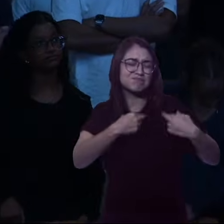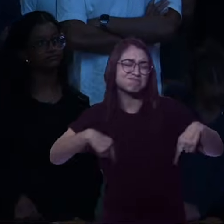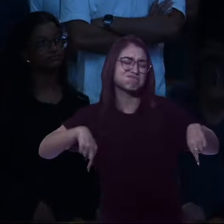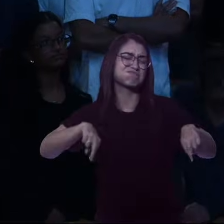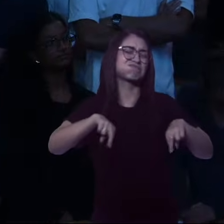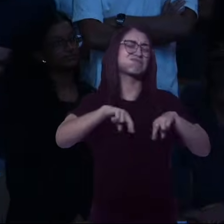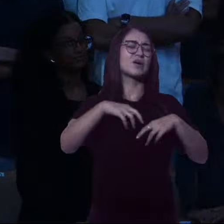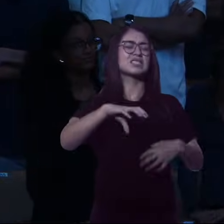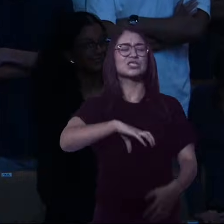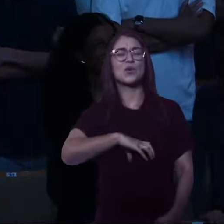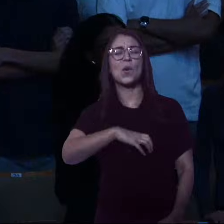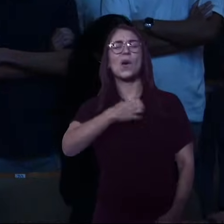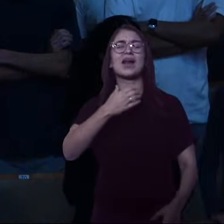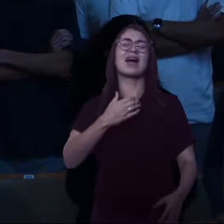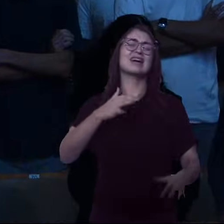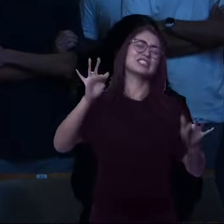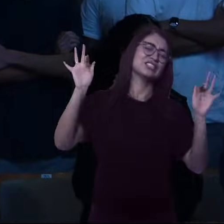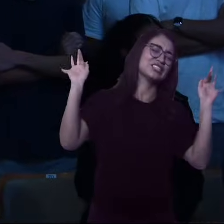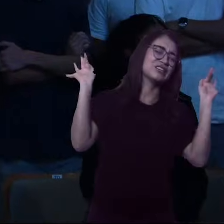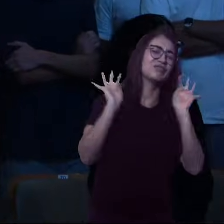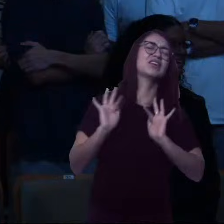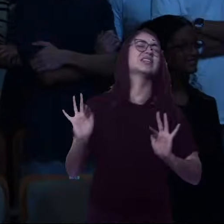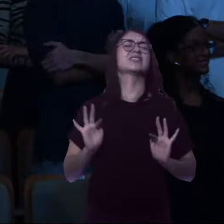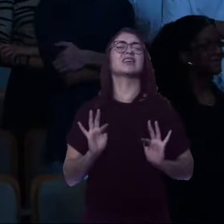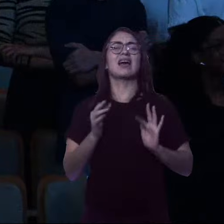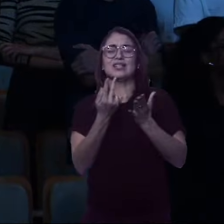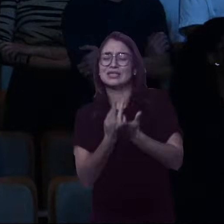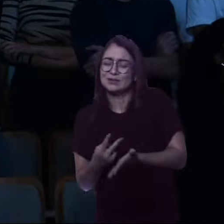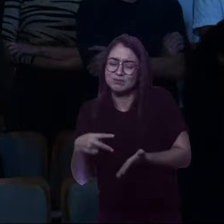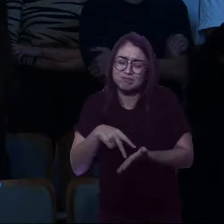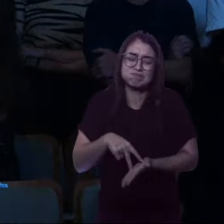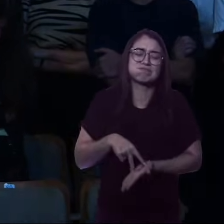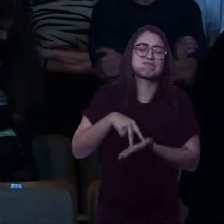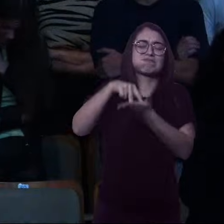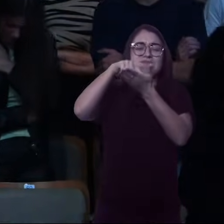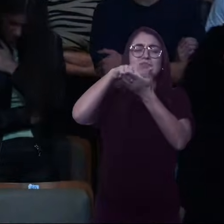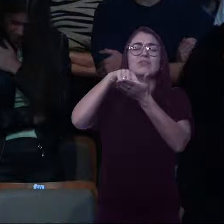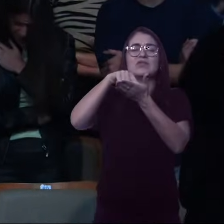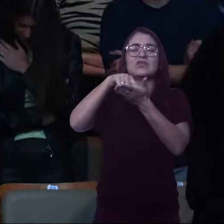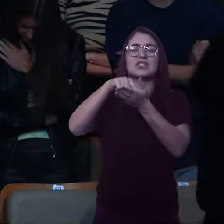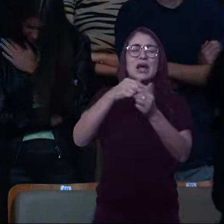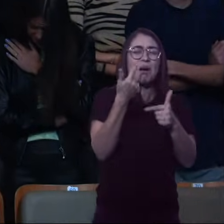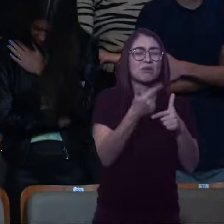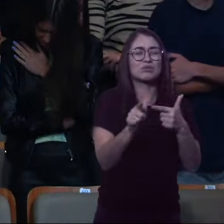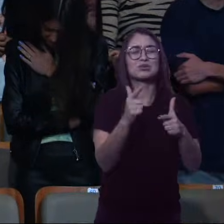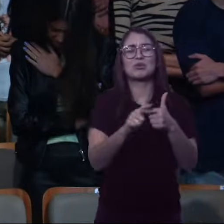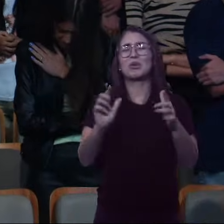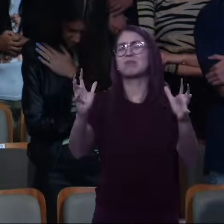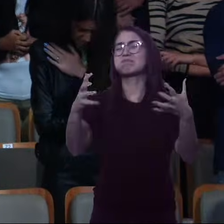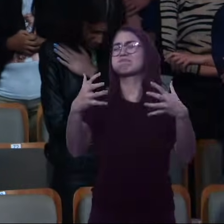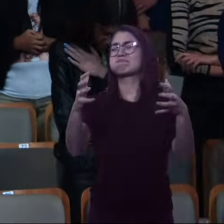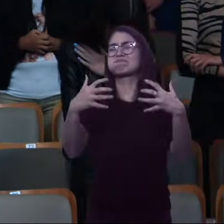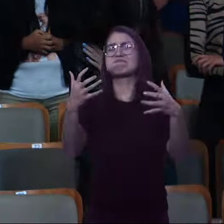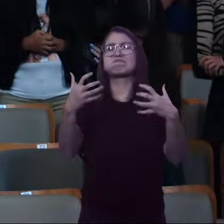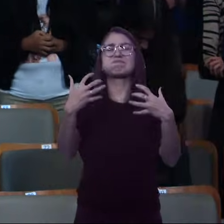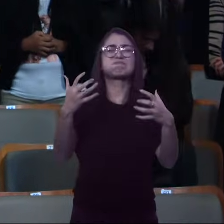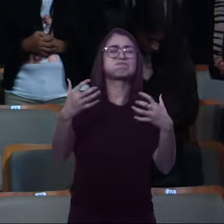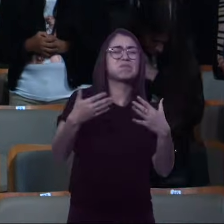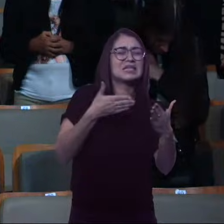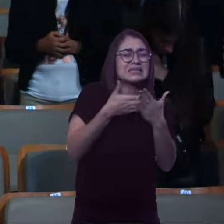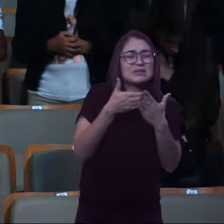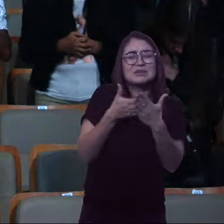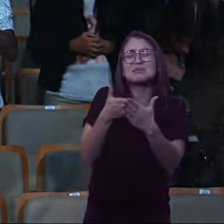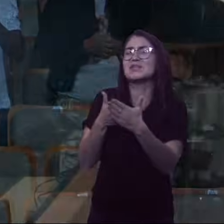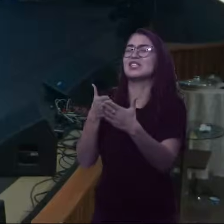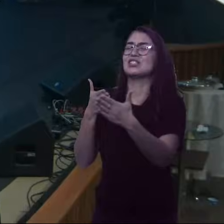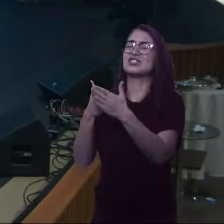alto, que o Senhor possa levantar os Teus filhos. Deus, tem algumas montanhas diante de nós que não nos deixam viver o